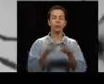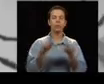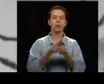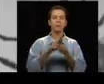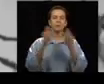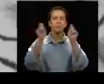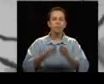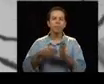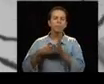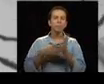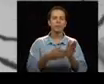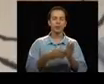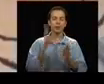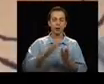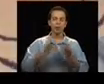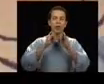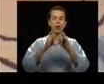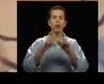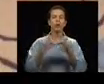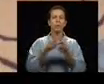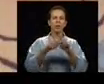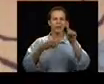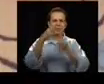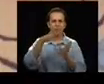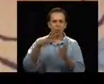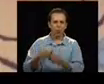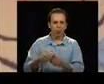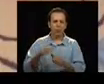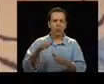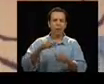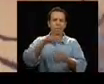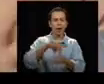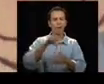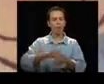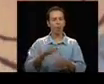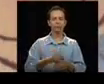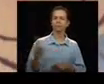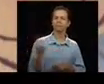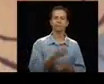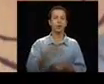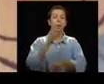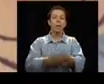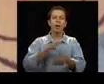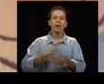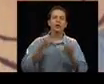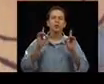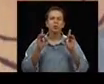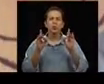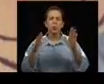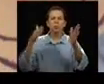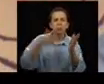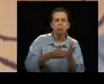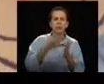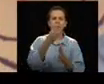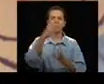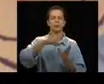a considerava, eu ouvi depoimentos dele nesse sentido, não como uma obra do terceiro mundo. Ele disse, eu não quero escrever uma pedagogia exclusiva para